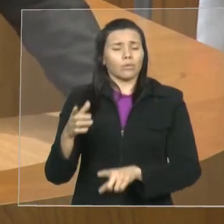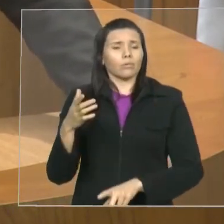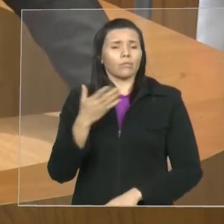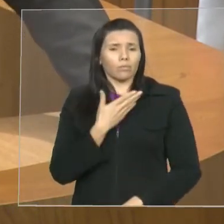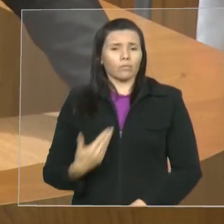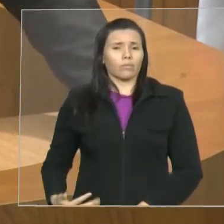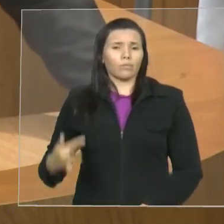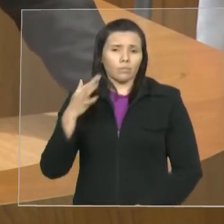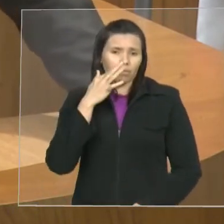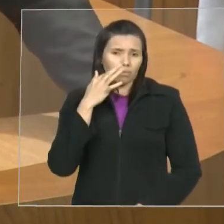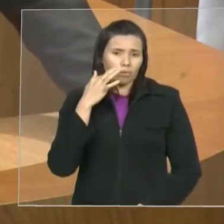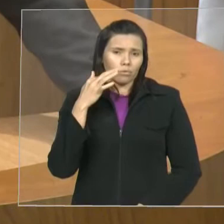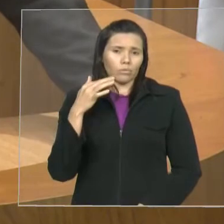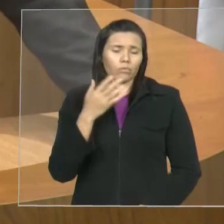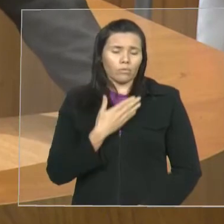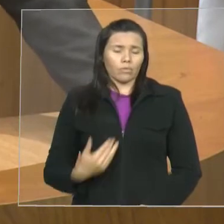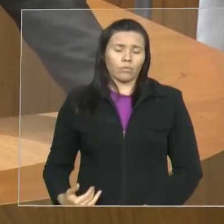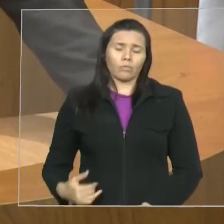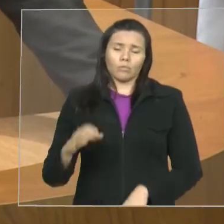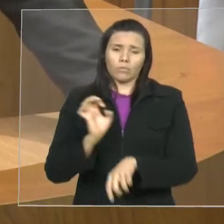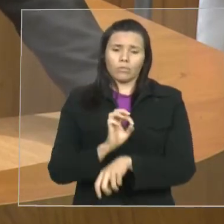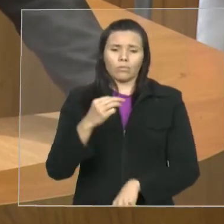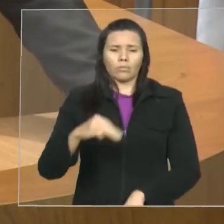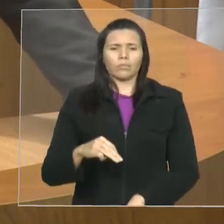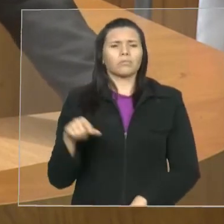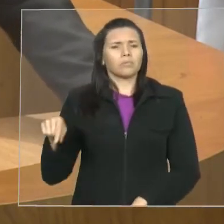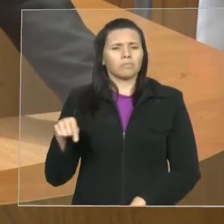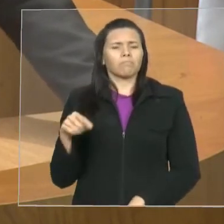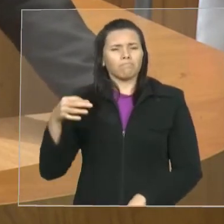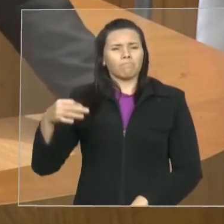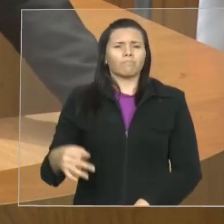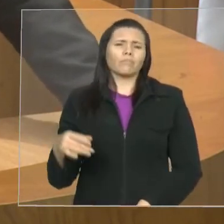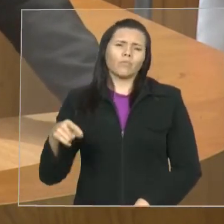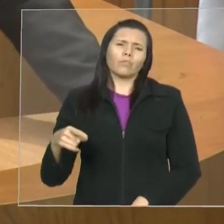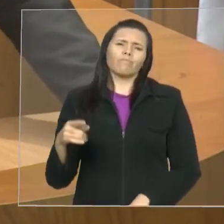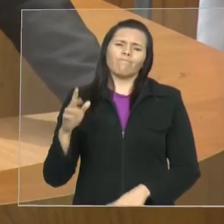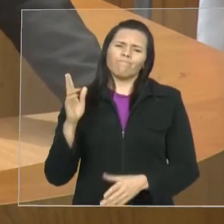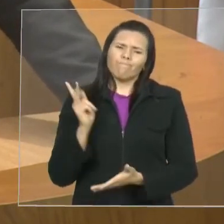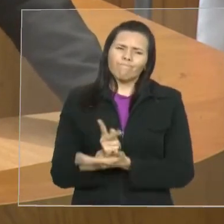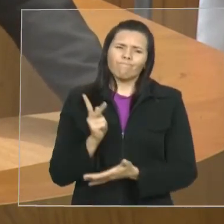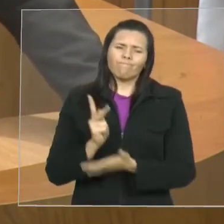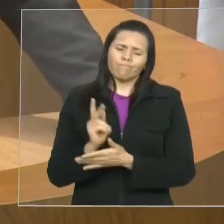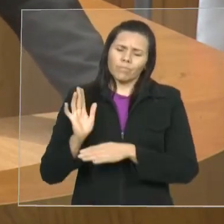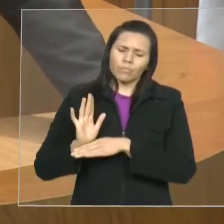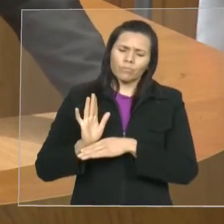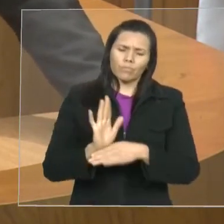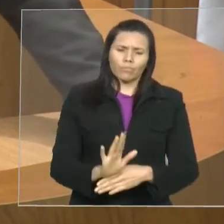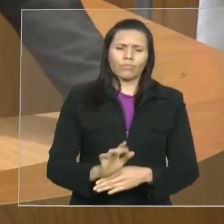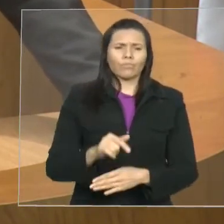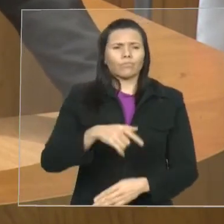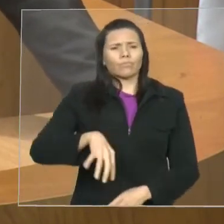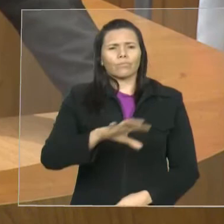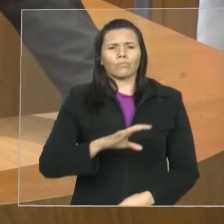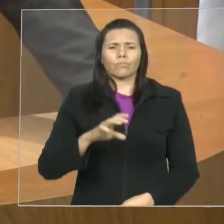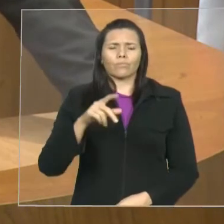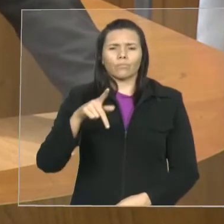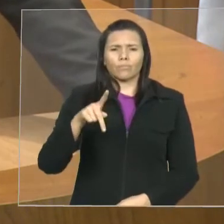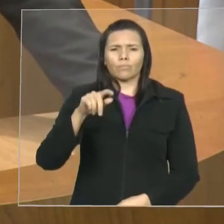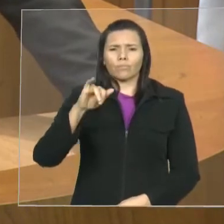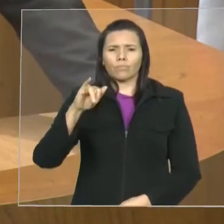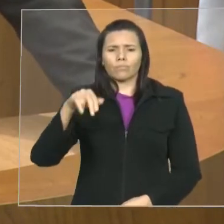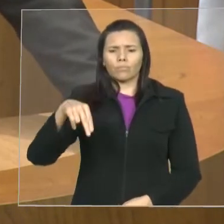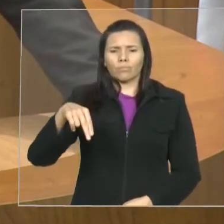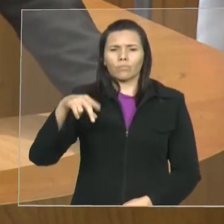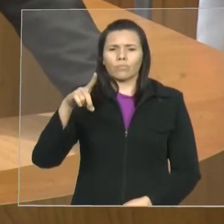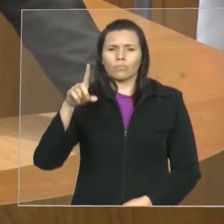vem agindo fortemente na região do pindaré e na região tocantina